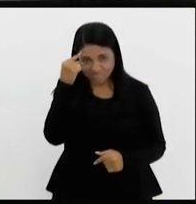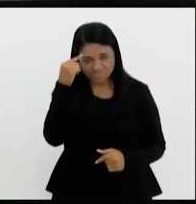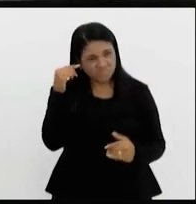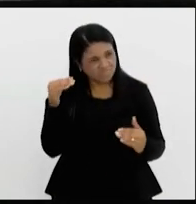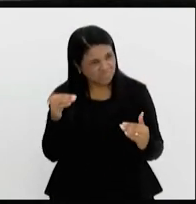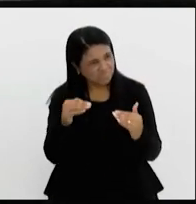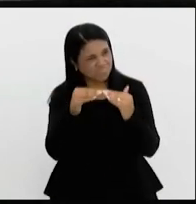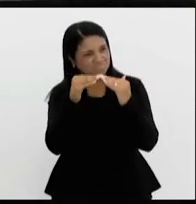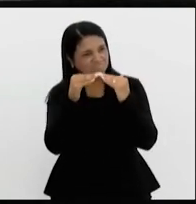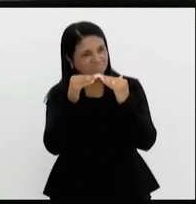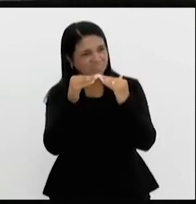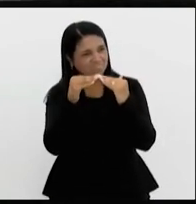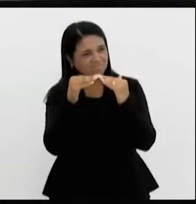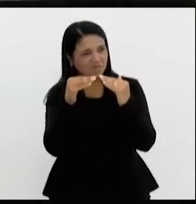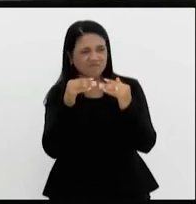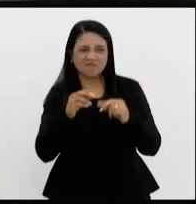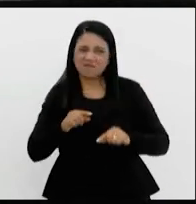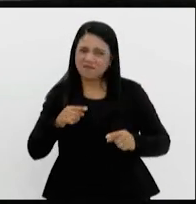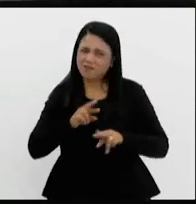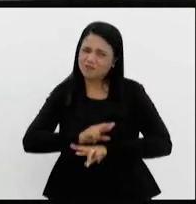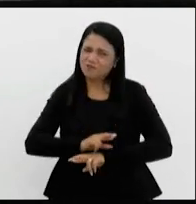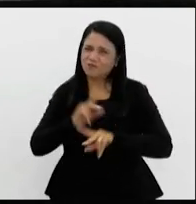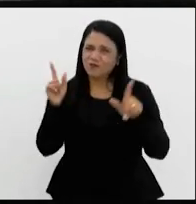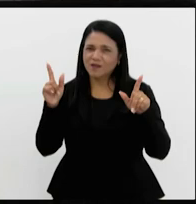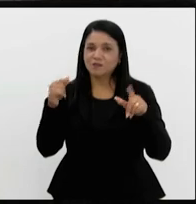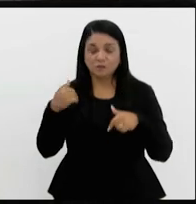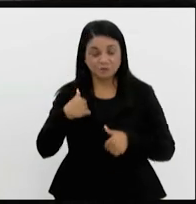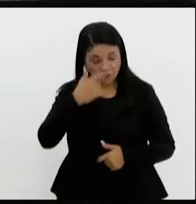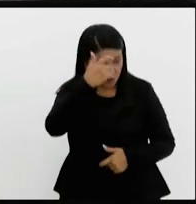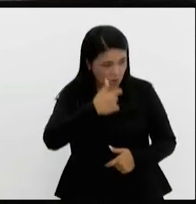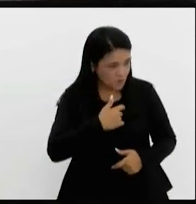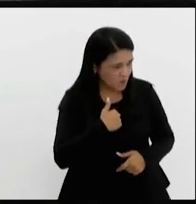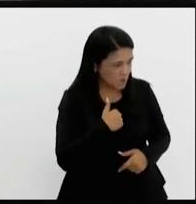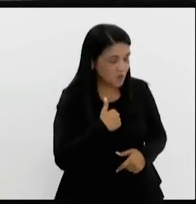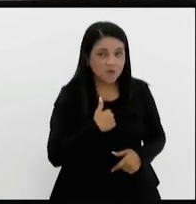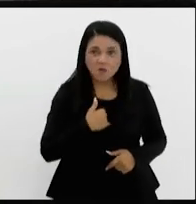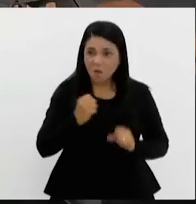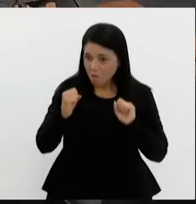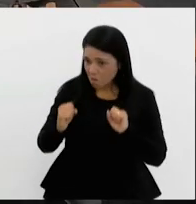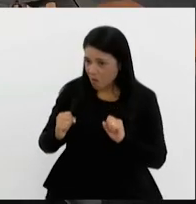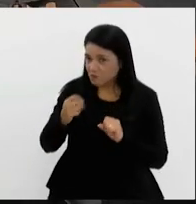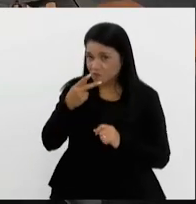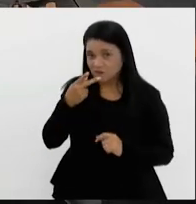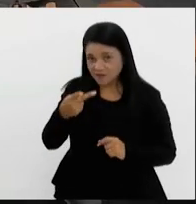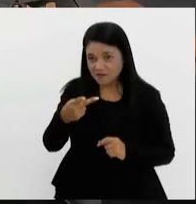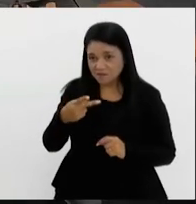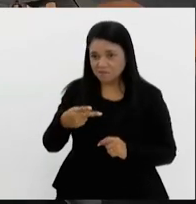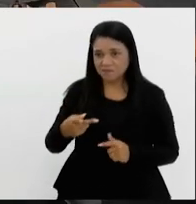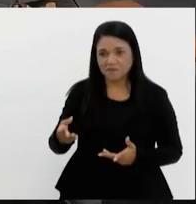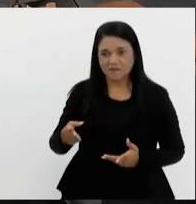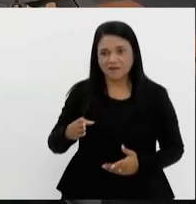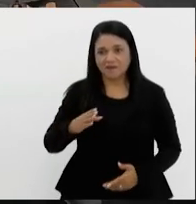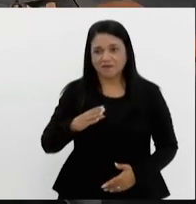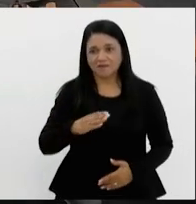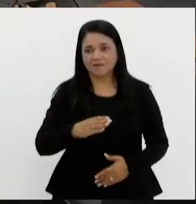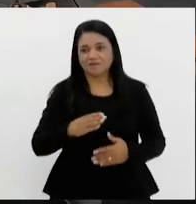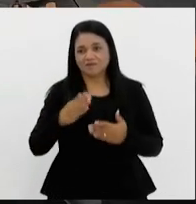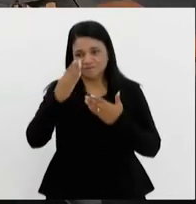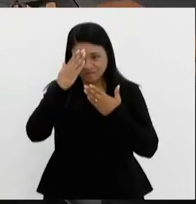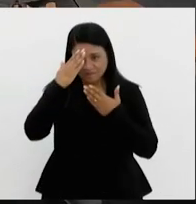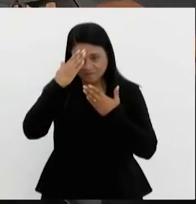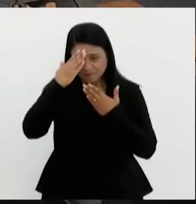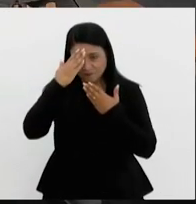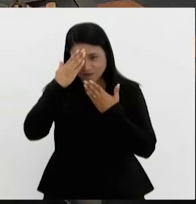não é coincidência. Duas palavras, professor. Claro, claro, claro. Caô cabeceiro. É o rei da justiça. Muito obrigado,